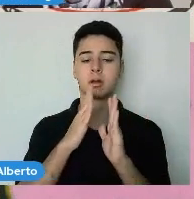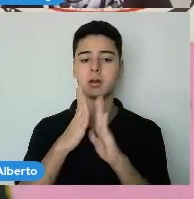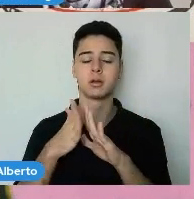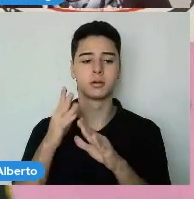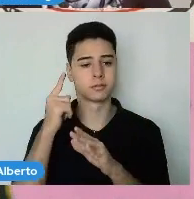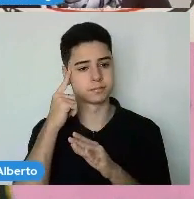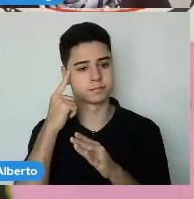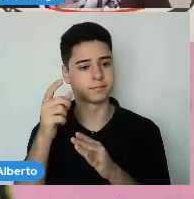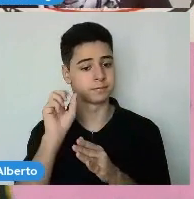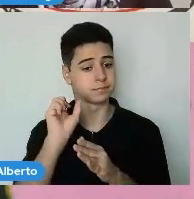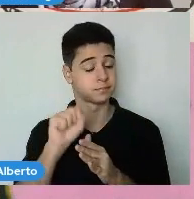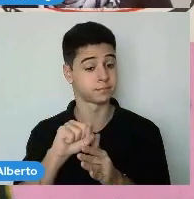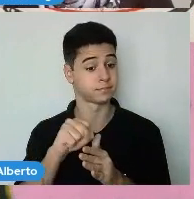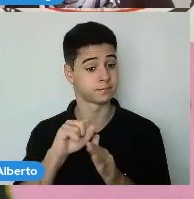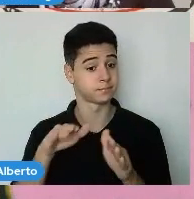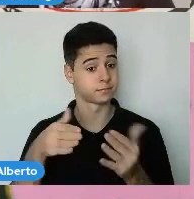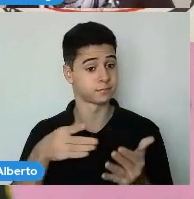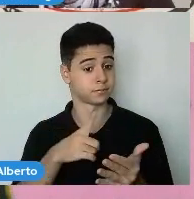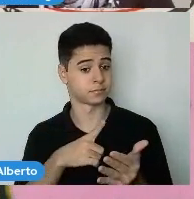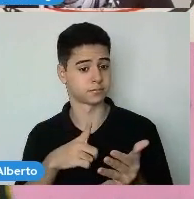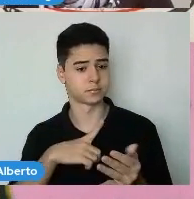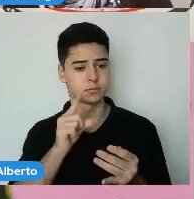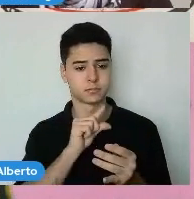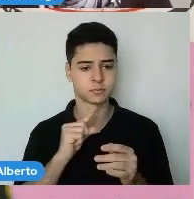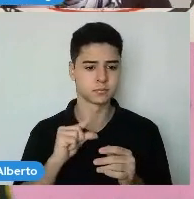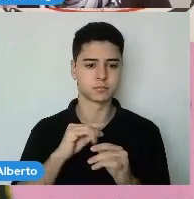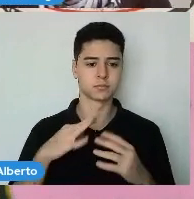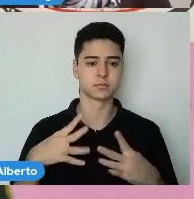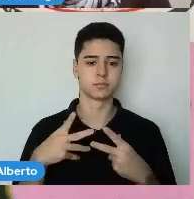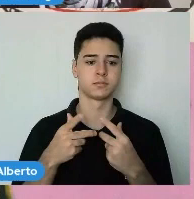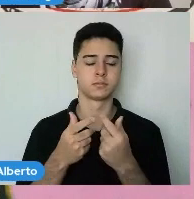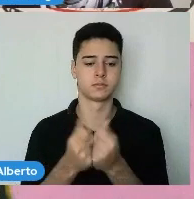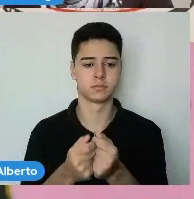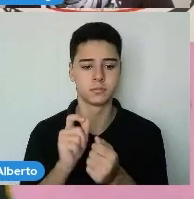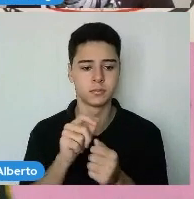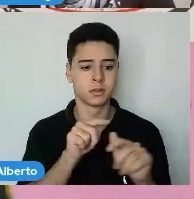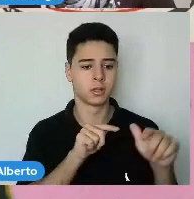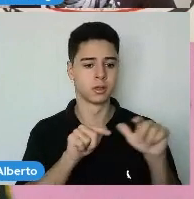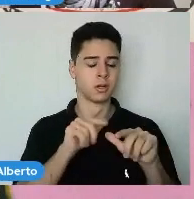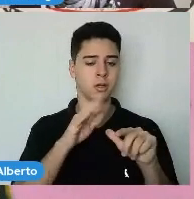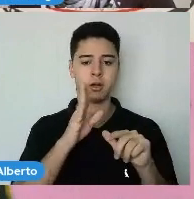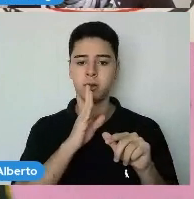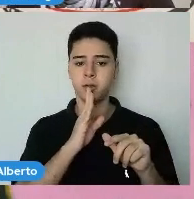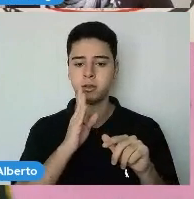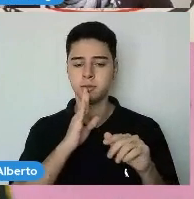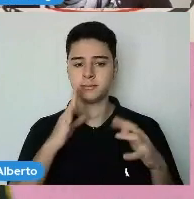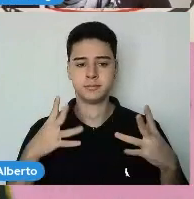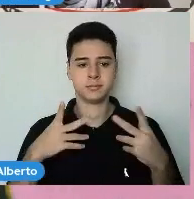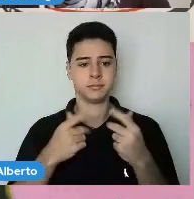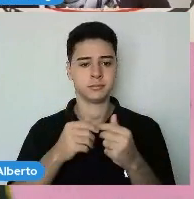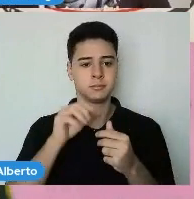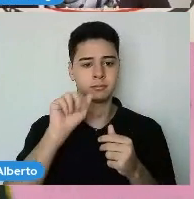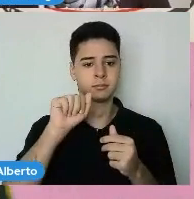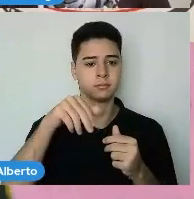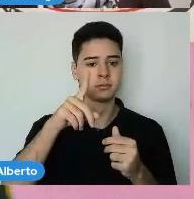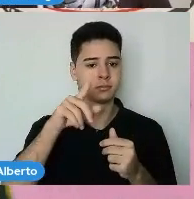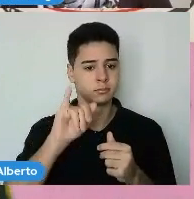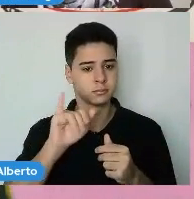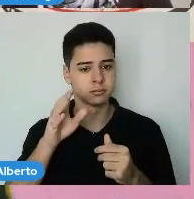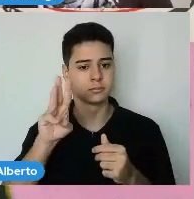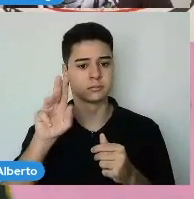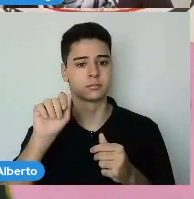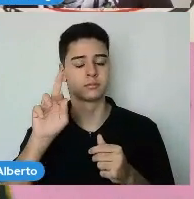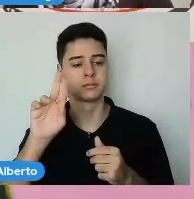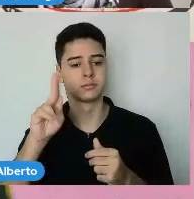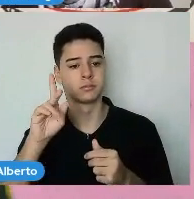sentido. Aí a gente tem um fragmento de um dos trabalhos mais conhecidos do Andy Warhol, que